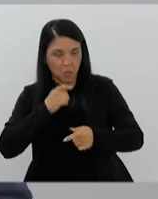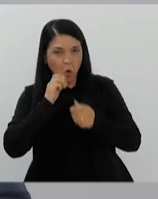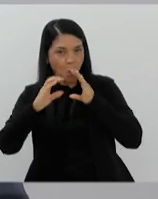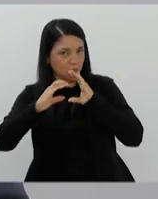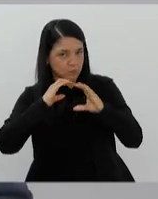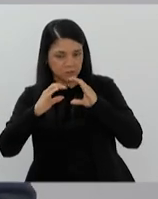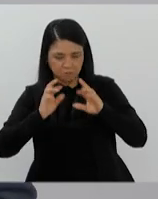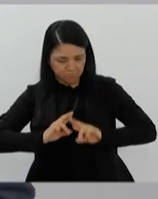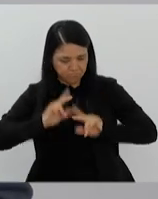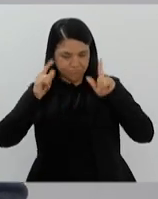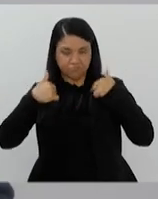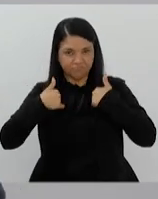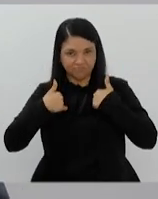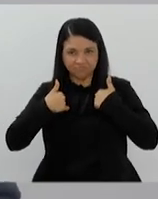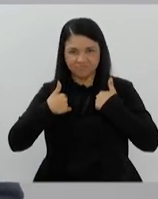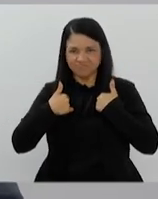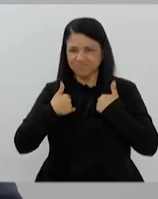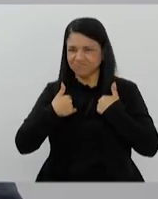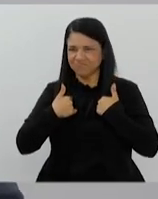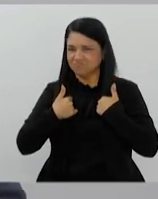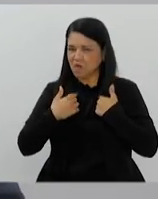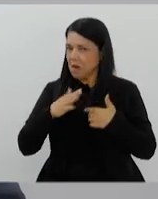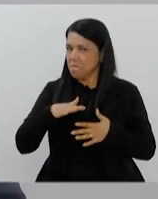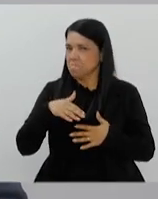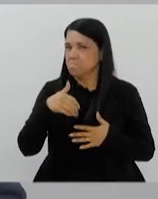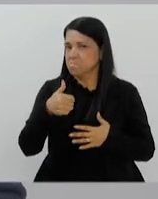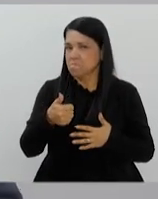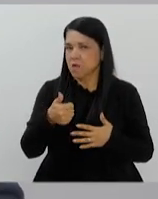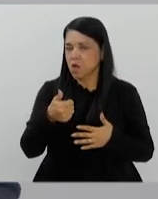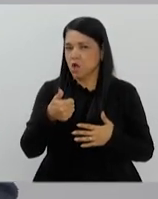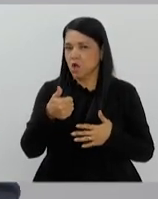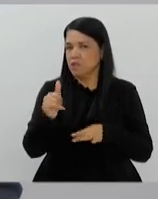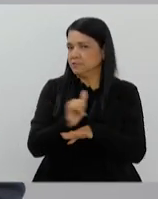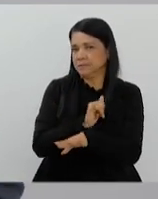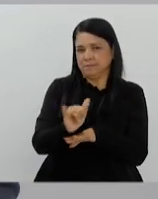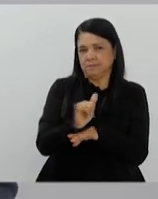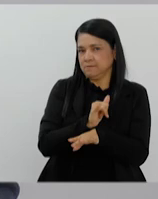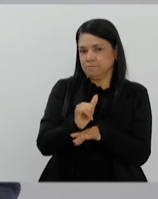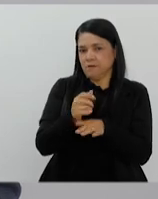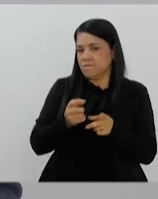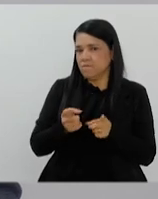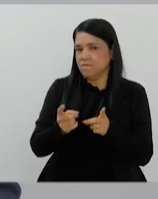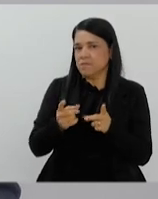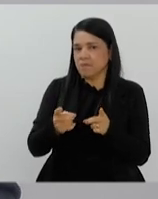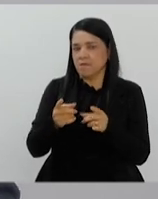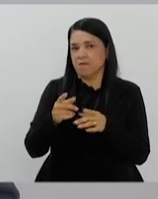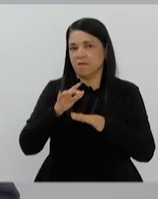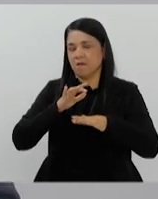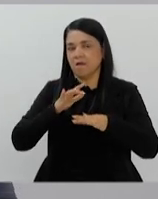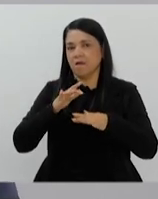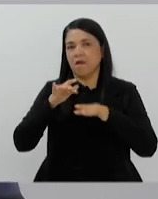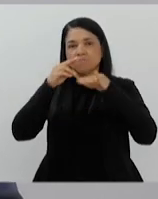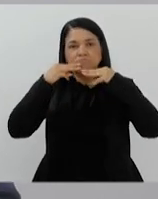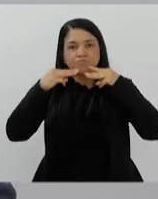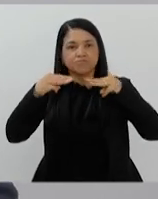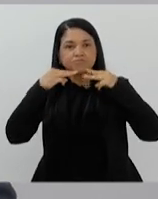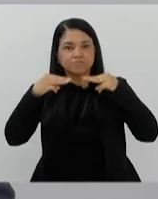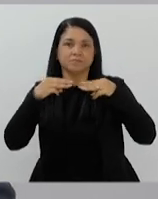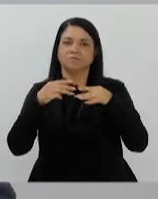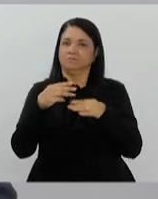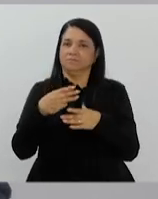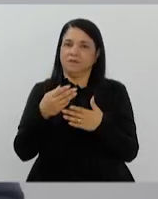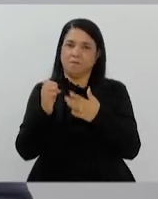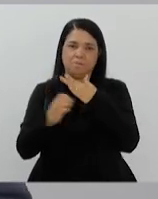prática para vender a imagem da empresa se a senhora não quiser falar tudo bem mas qualquer criança